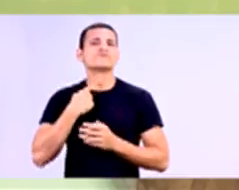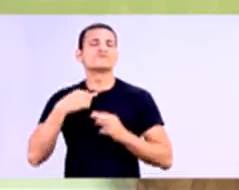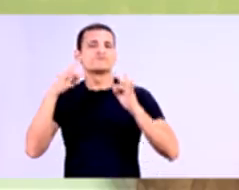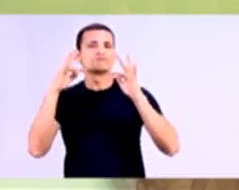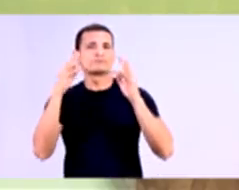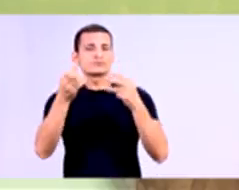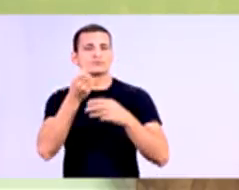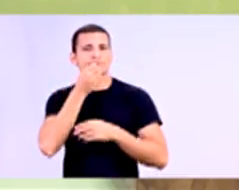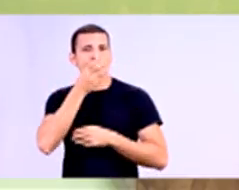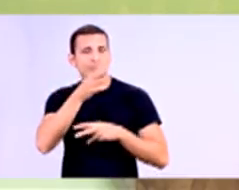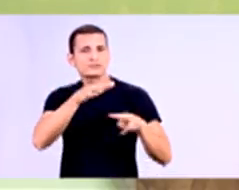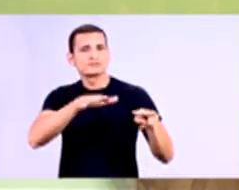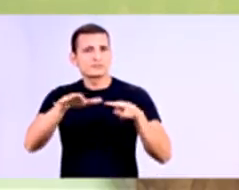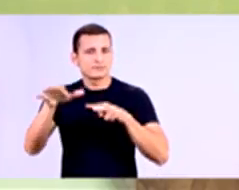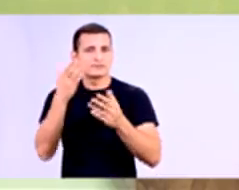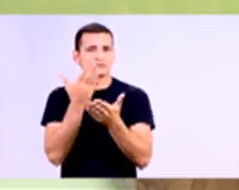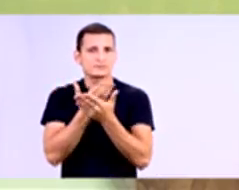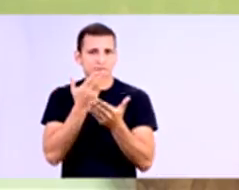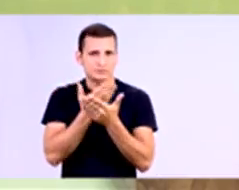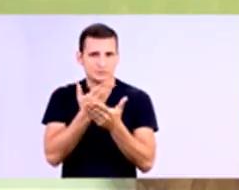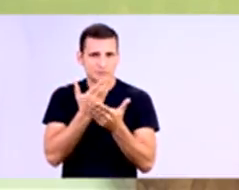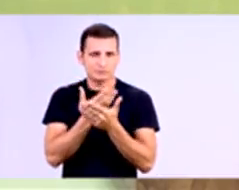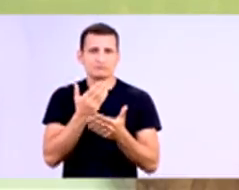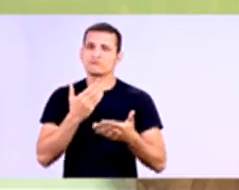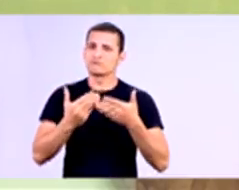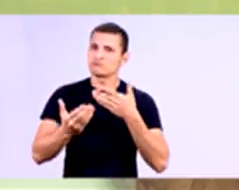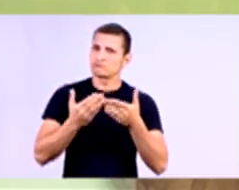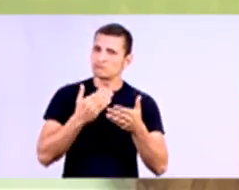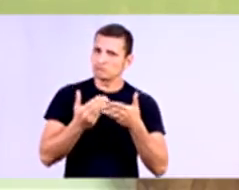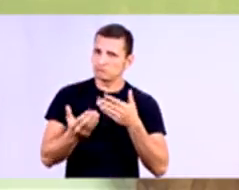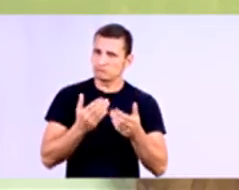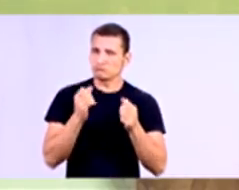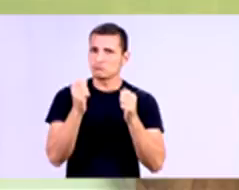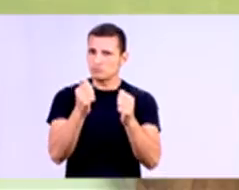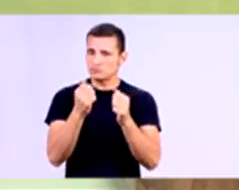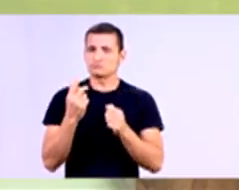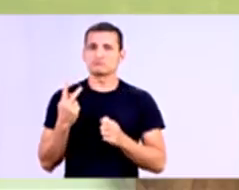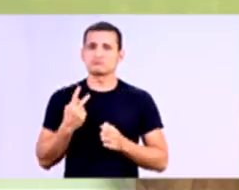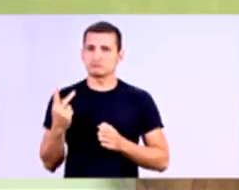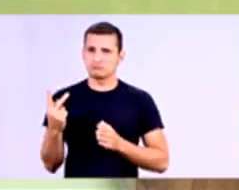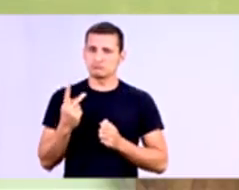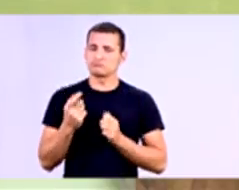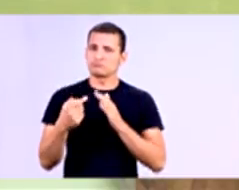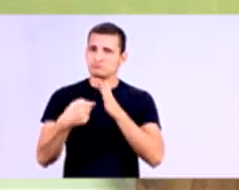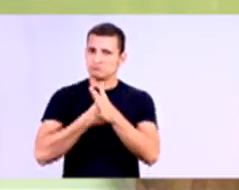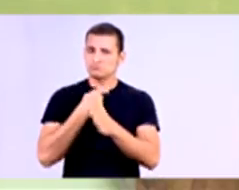aí uma boa semana de estudos e qualquer coisa, nós estamos à disposição aí